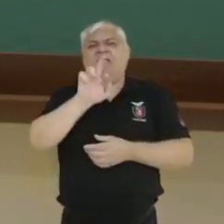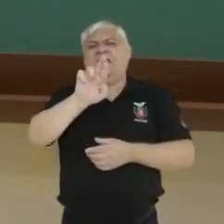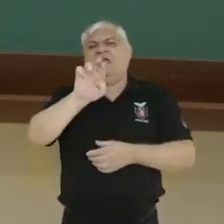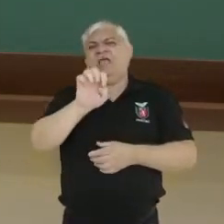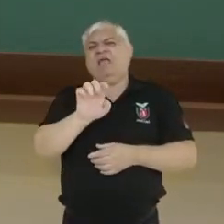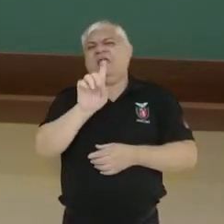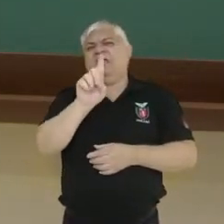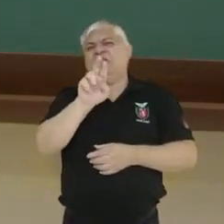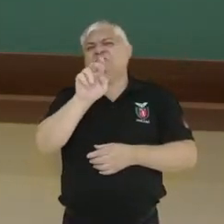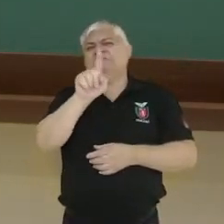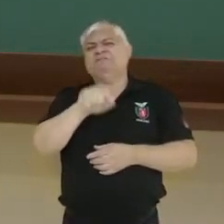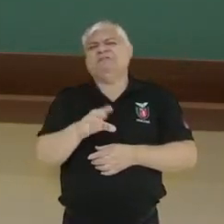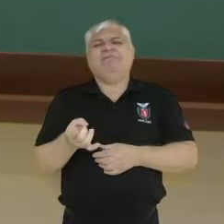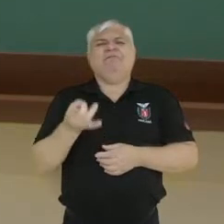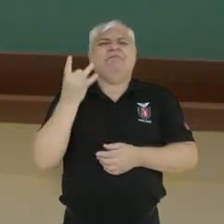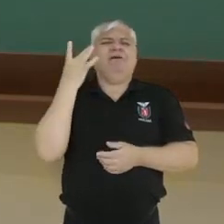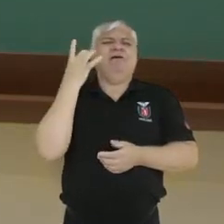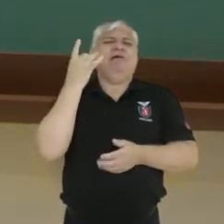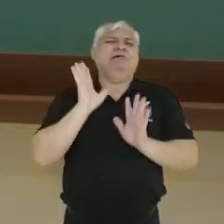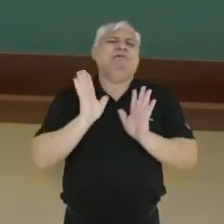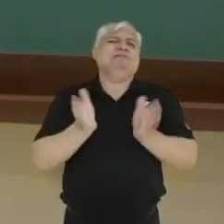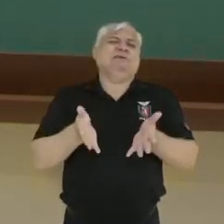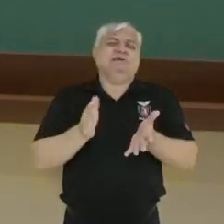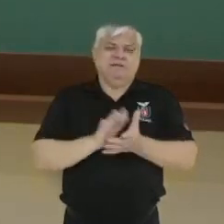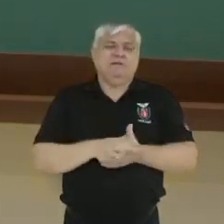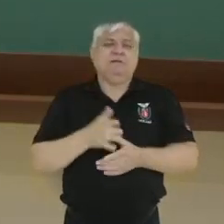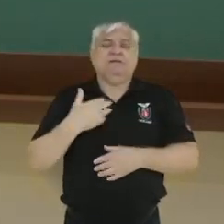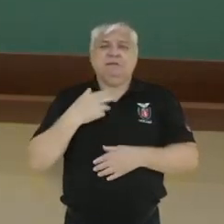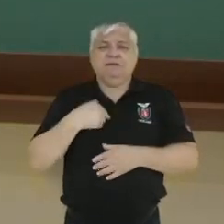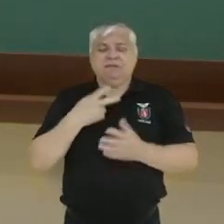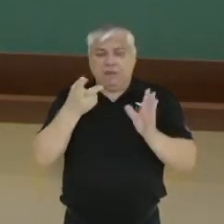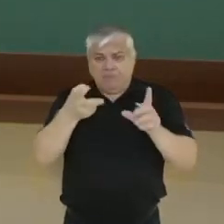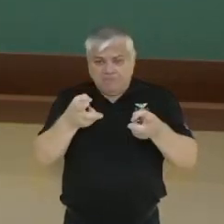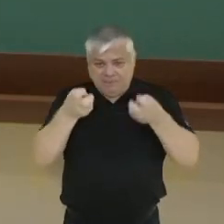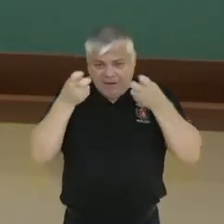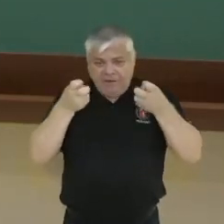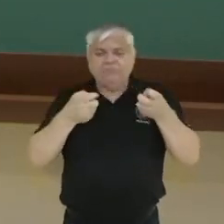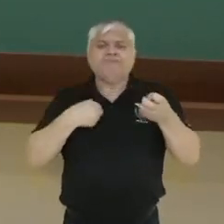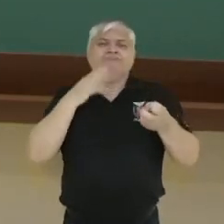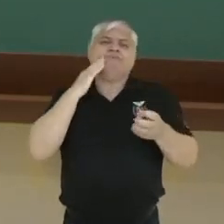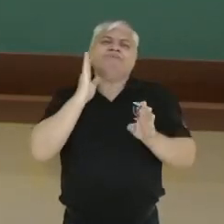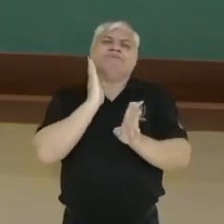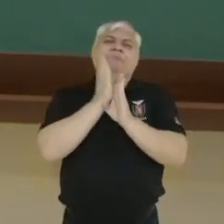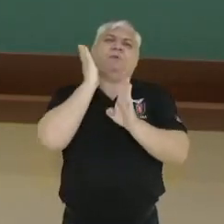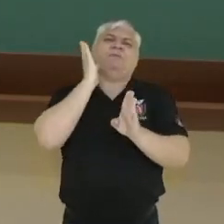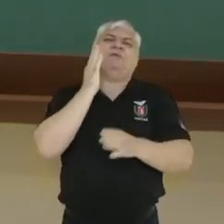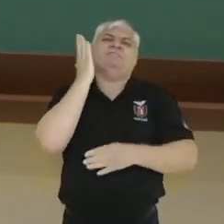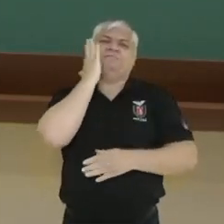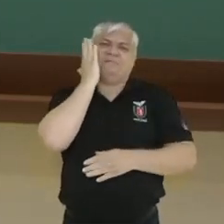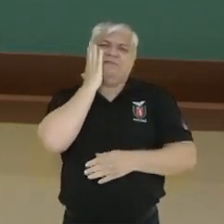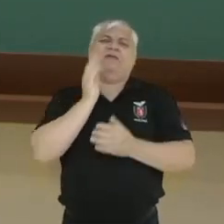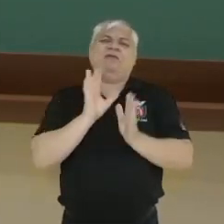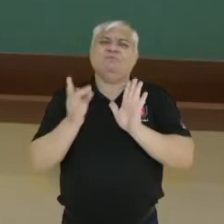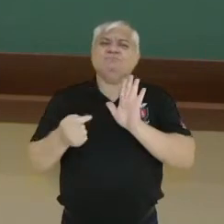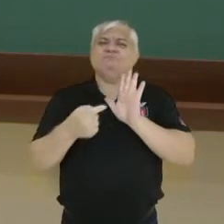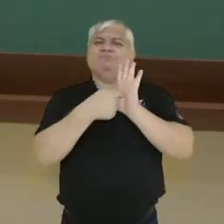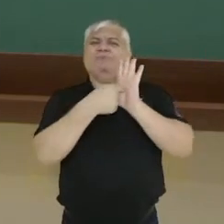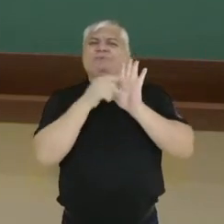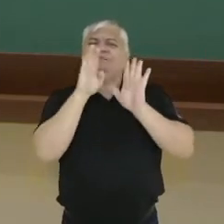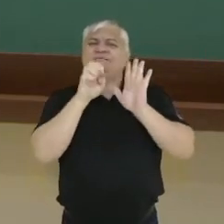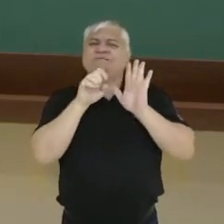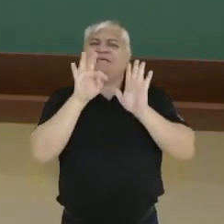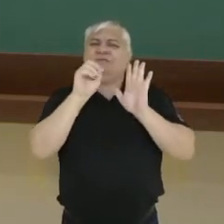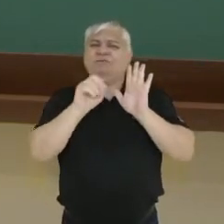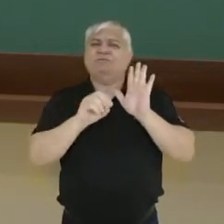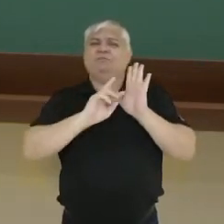né, professor? Porque ali eu consigo olhar já direto e saber qual que é o centro e qual que é o raio com uma pequena continha